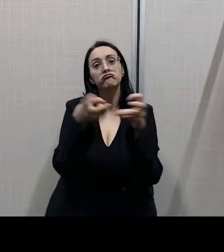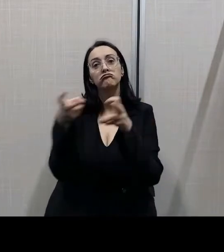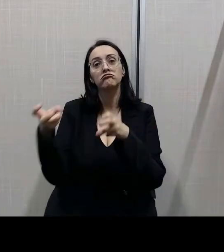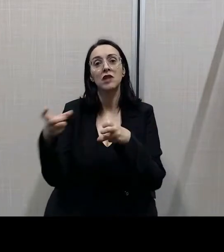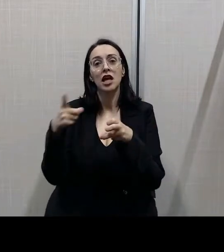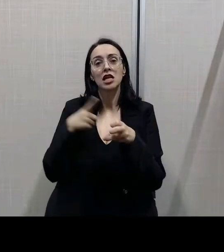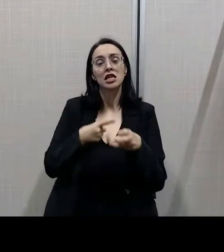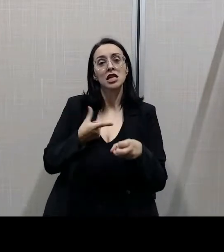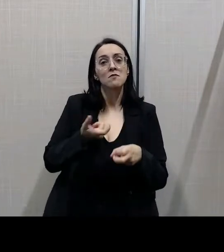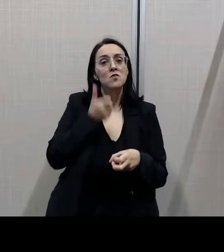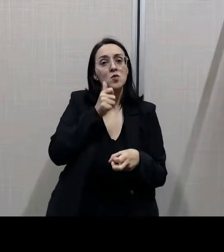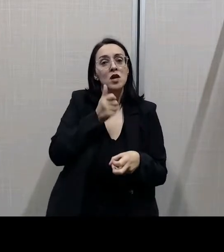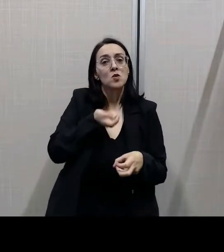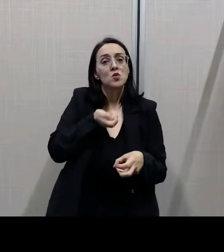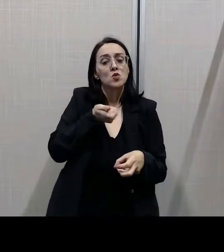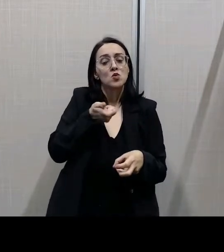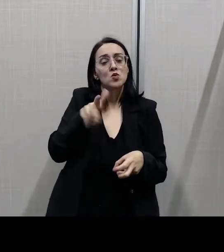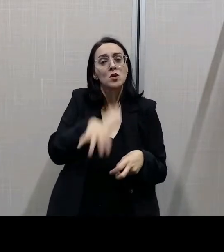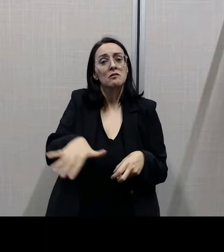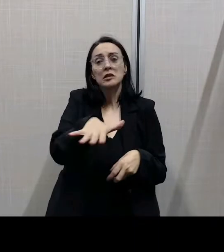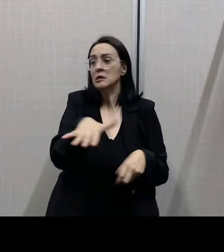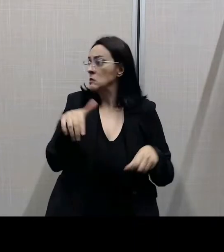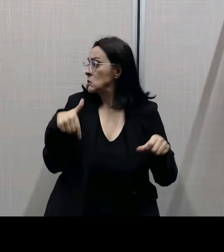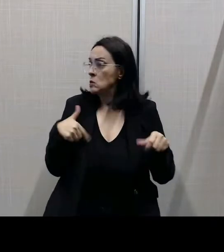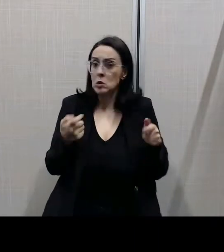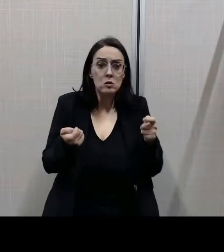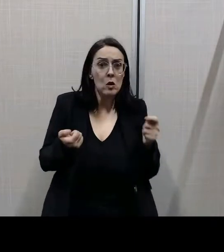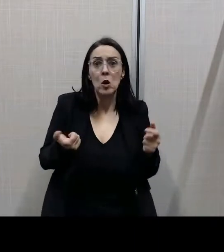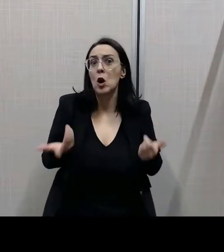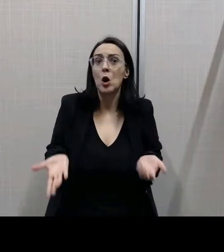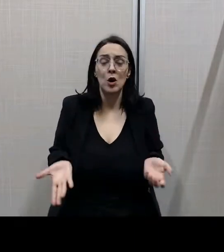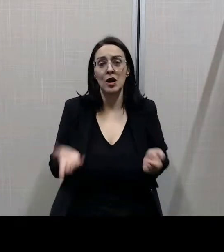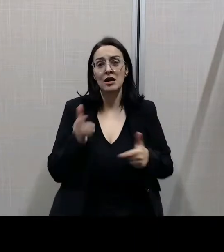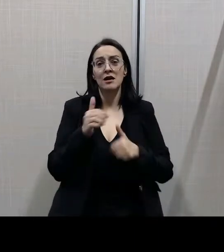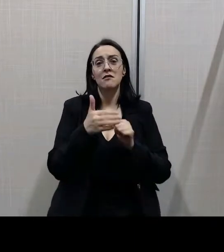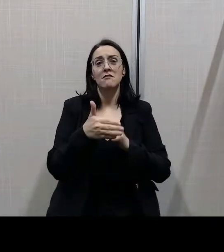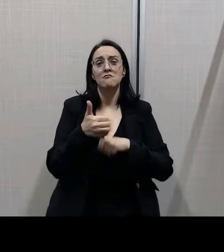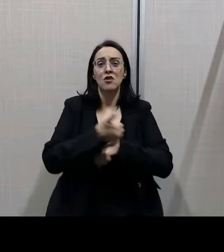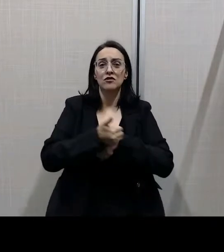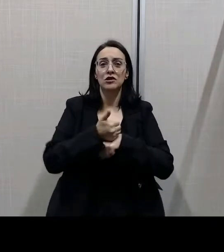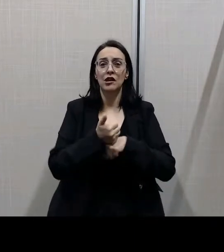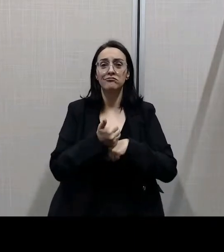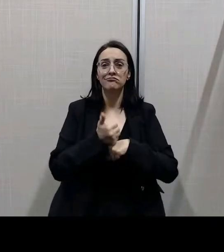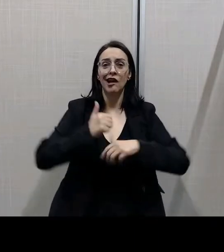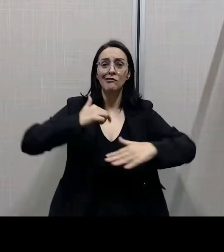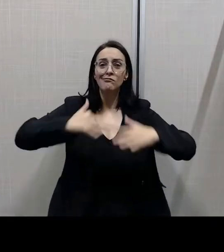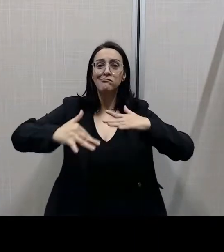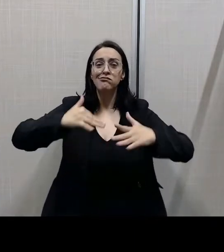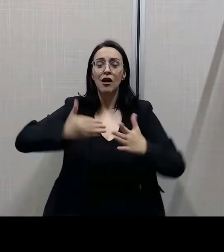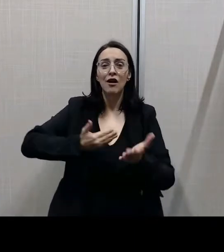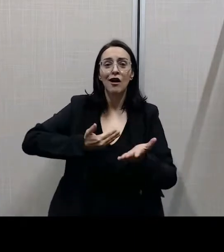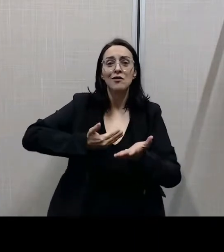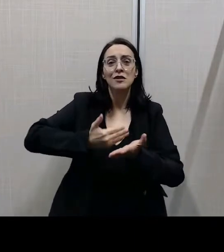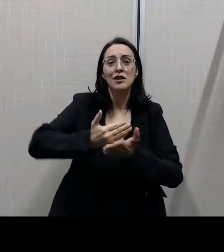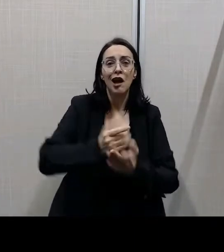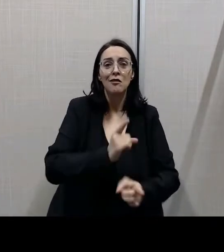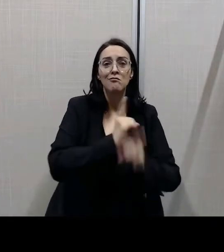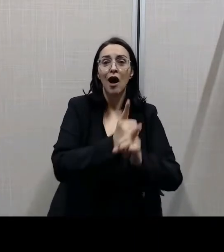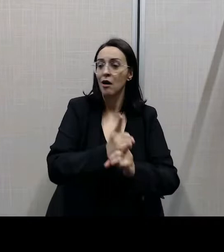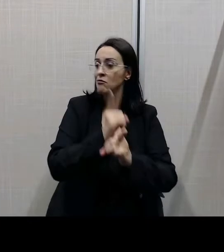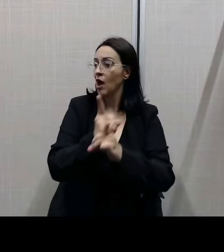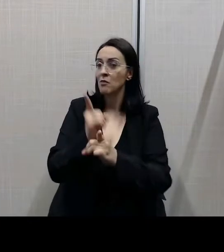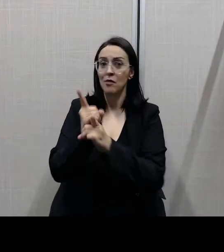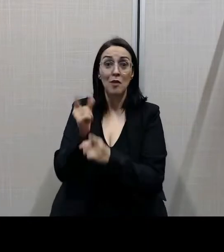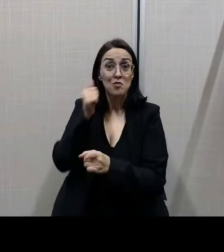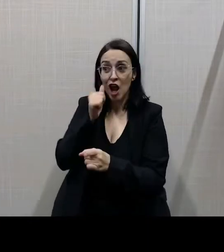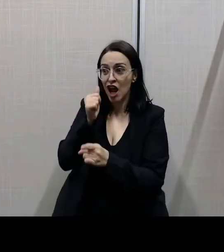que existiam poucas mulheres ao meu redor. E essa movimentação começou a mudar quando eu comecei a encontrar outras